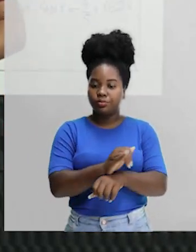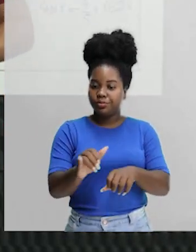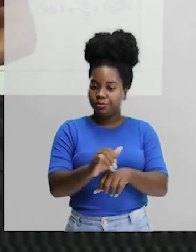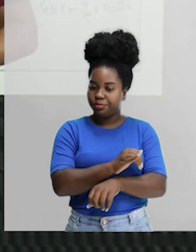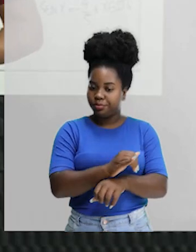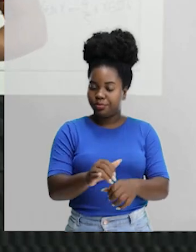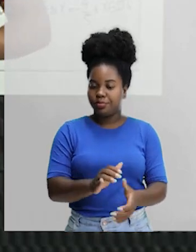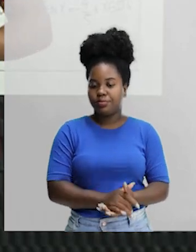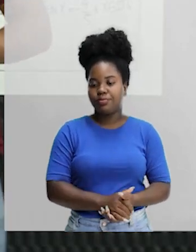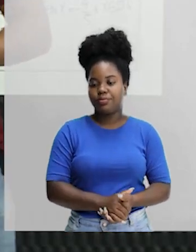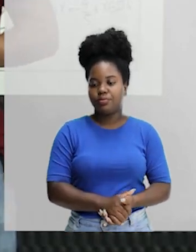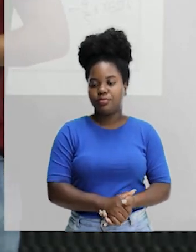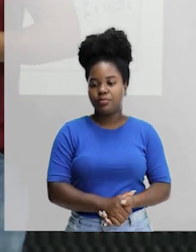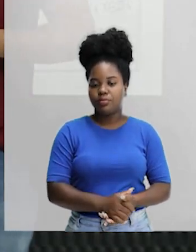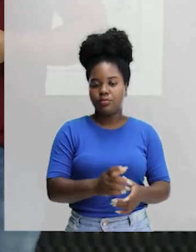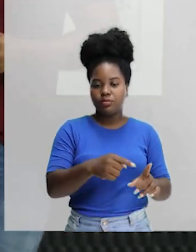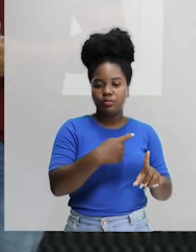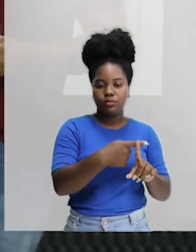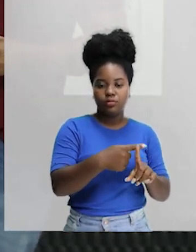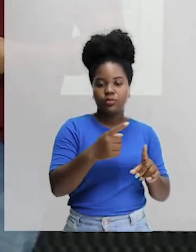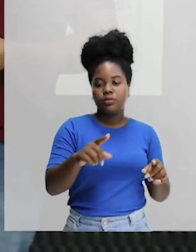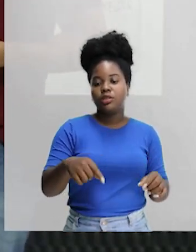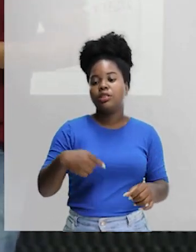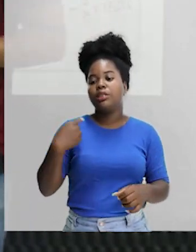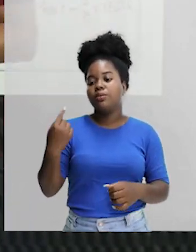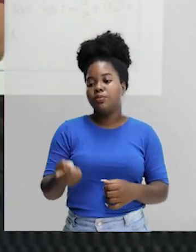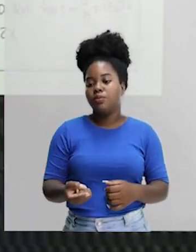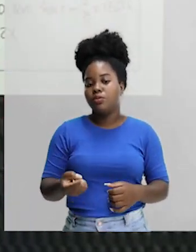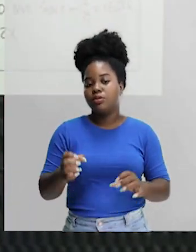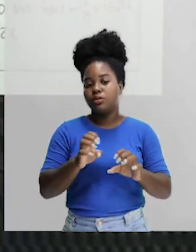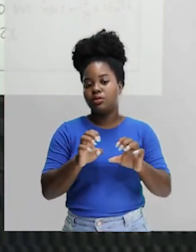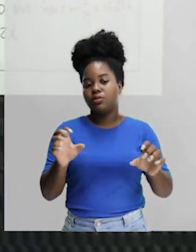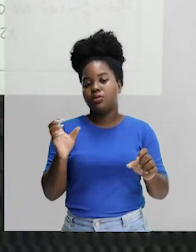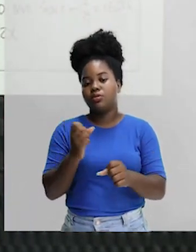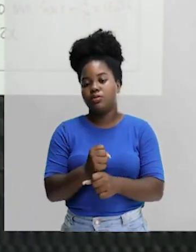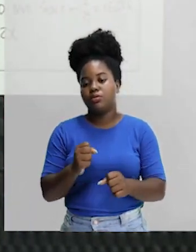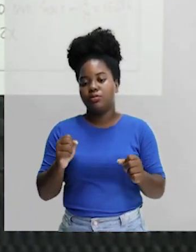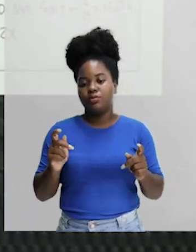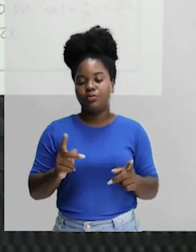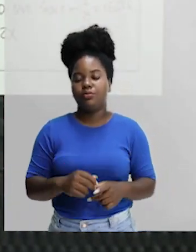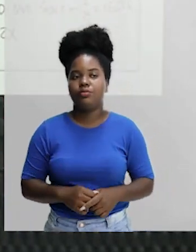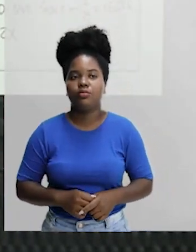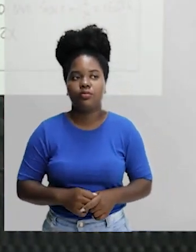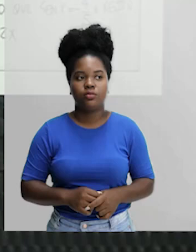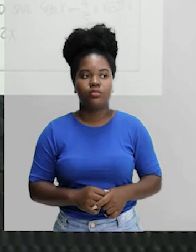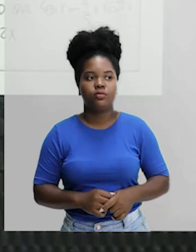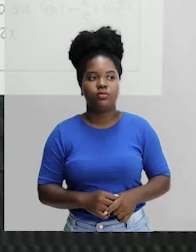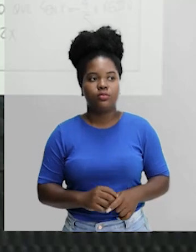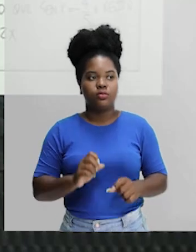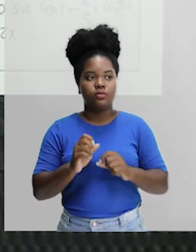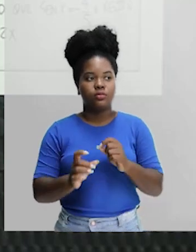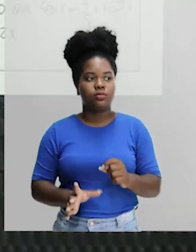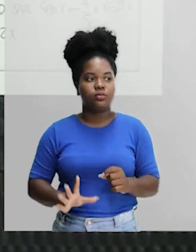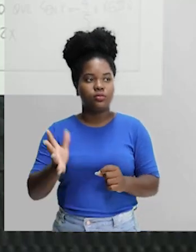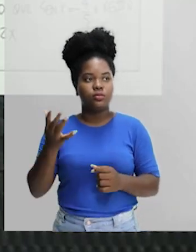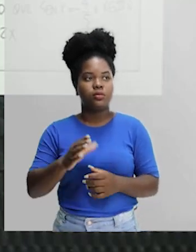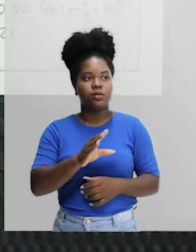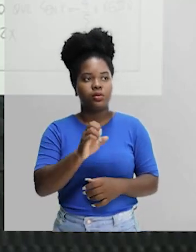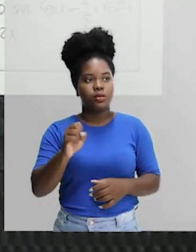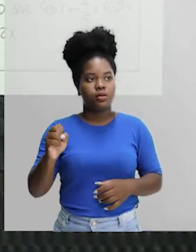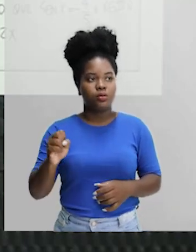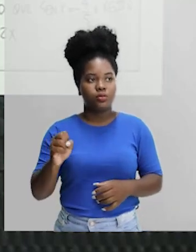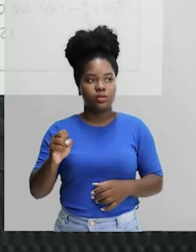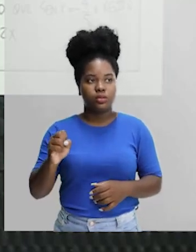soma e utilizar lá a fórmula da soma. Tá? Então, o que acontece aqui?